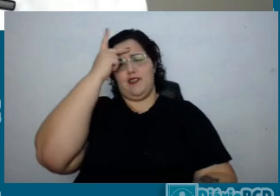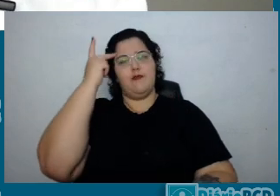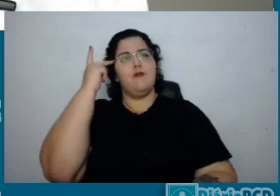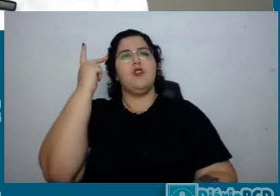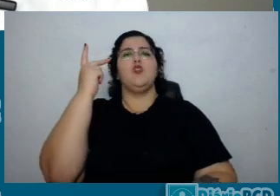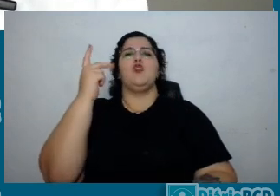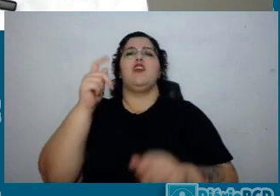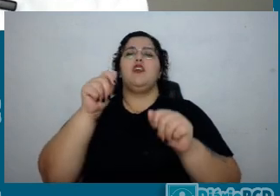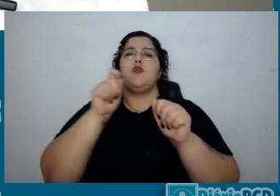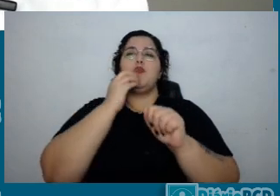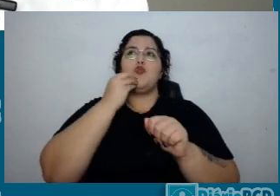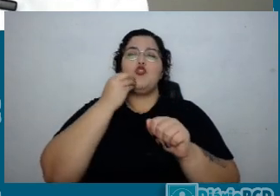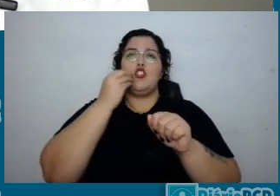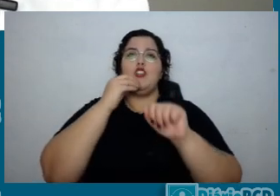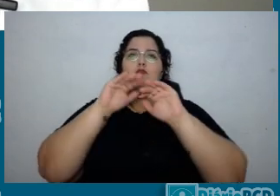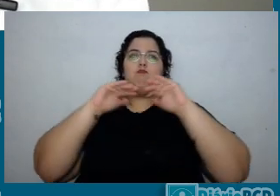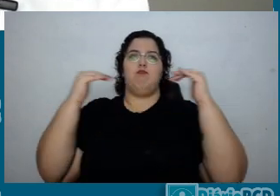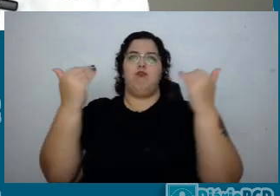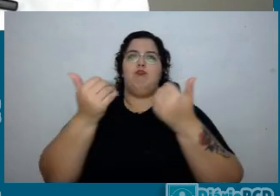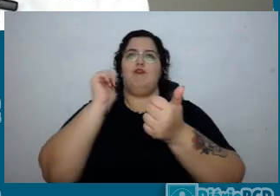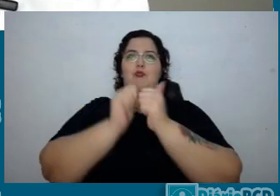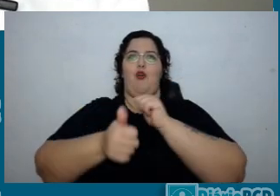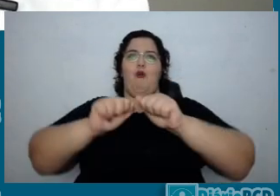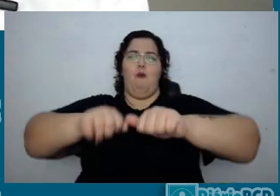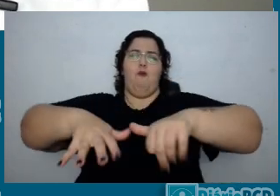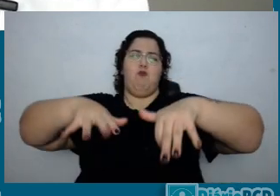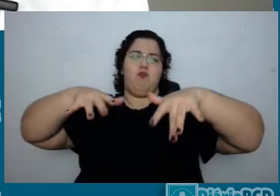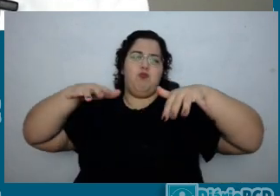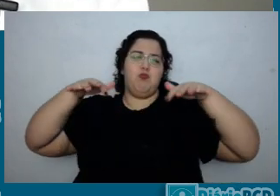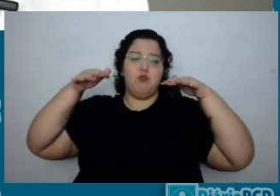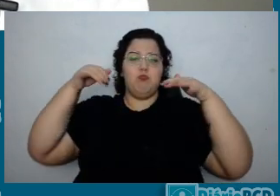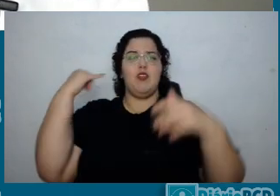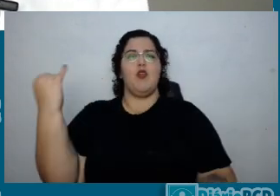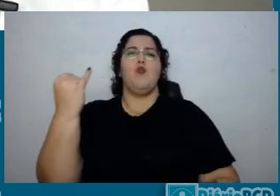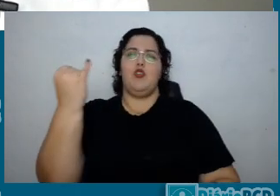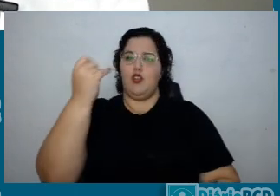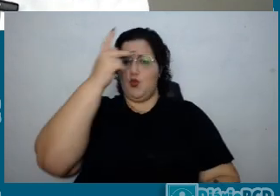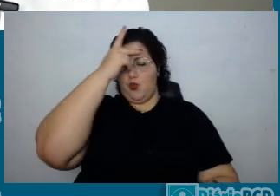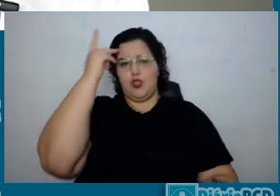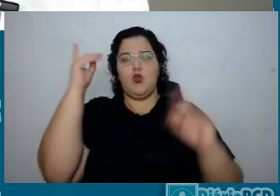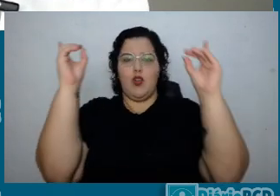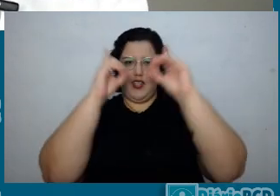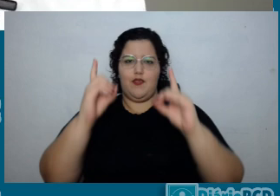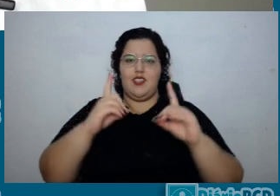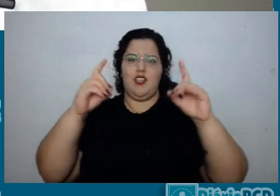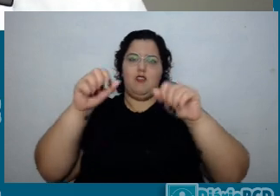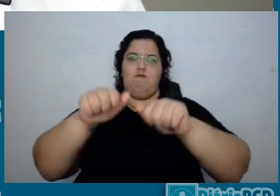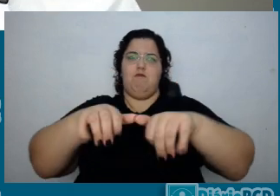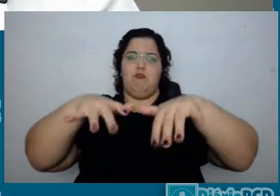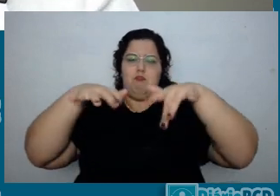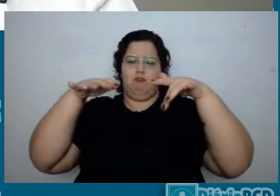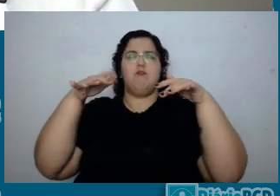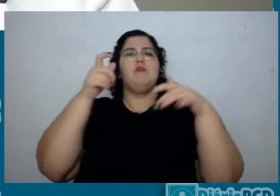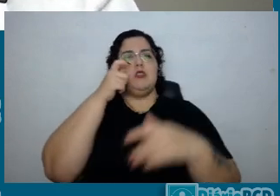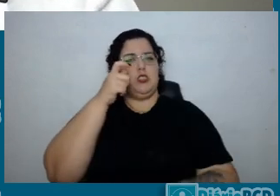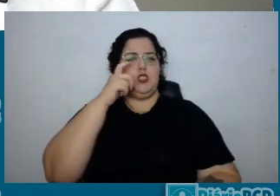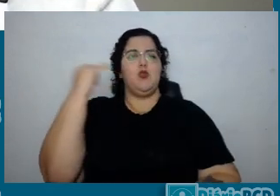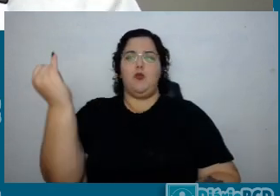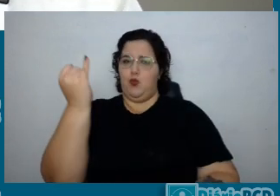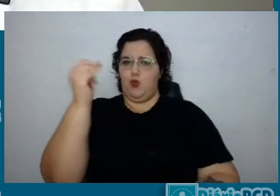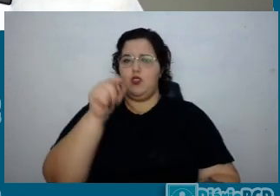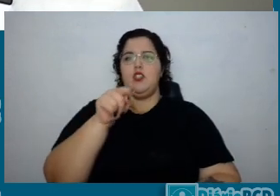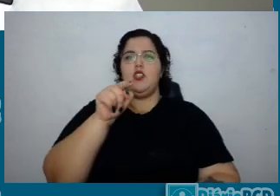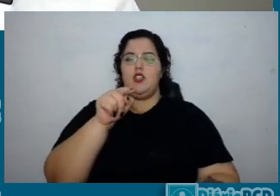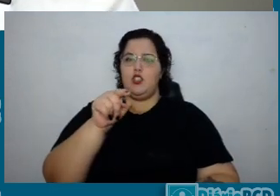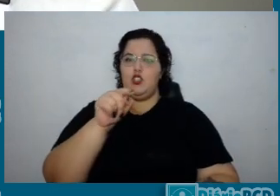faria num estádio, porque essa é a importância, né, de pessoas com e sem deficiência tratando sobre o tema. É muito